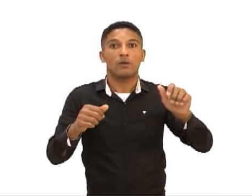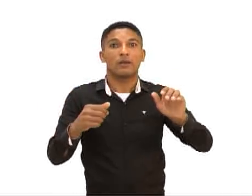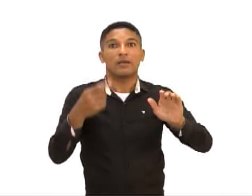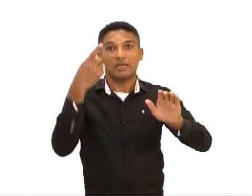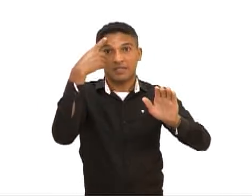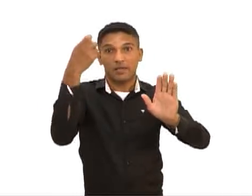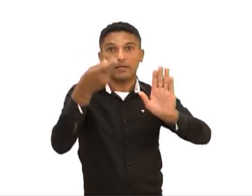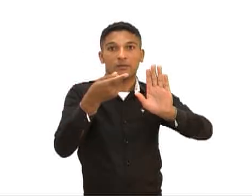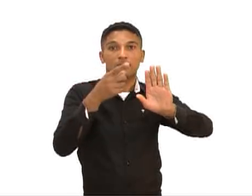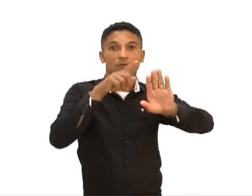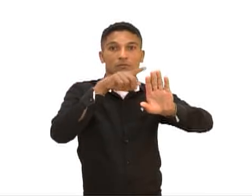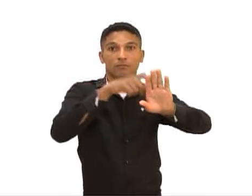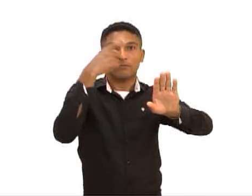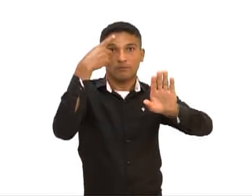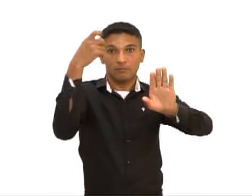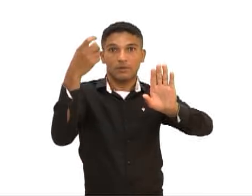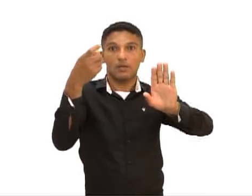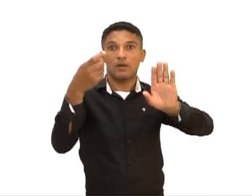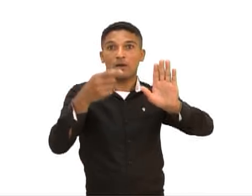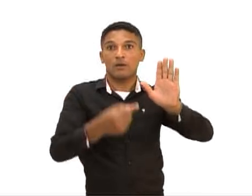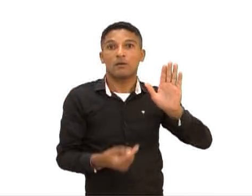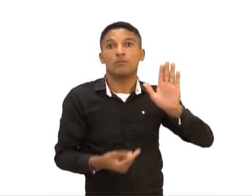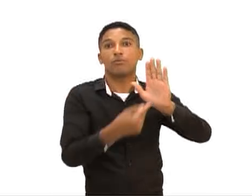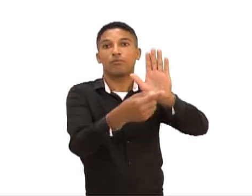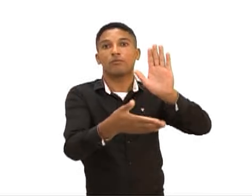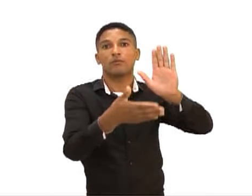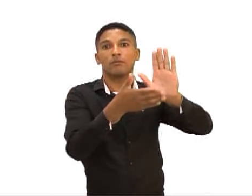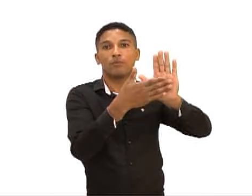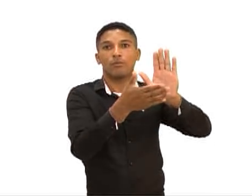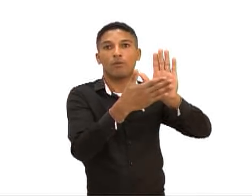de resposta para vocês, acertou. Então, ao invés de